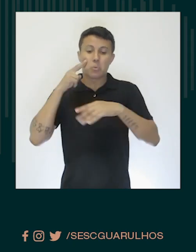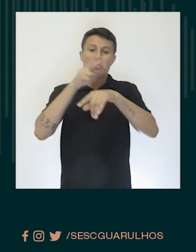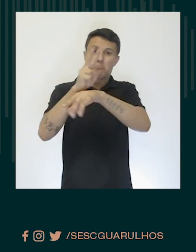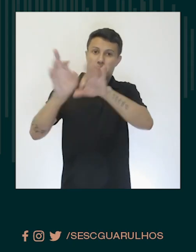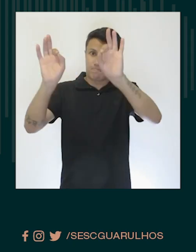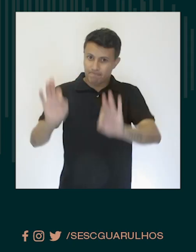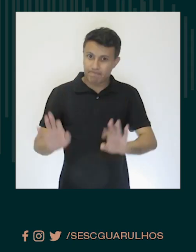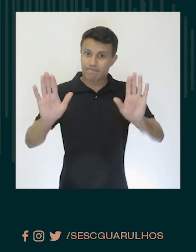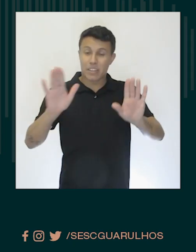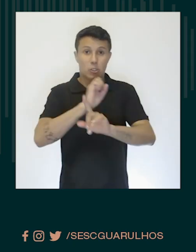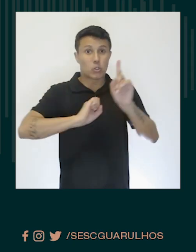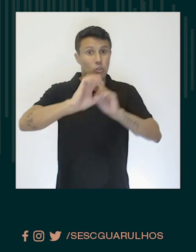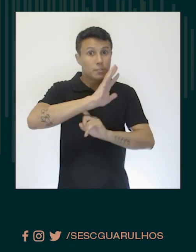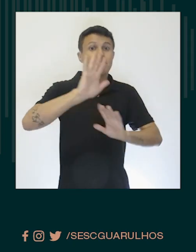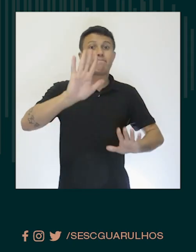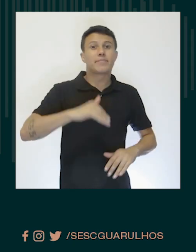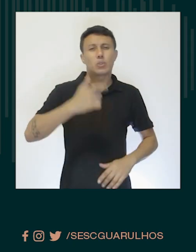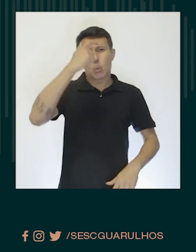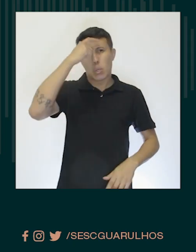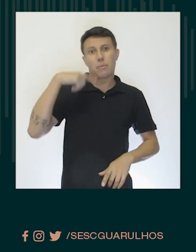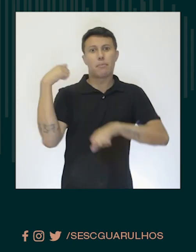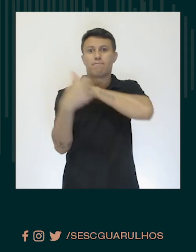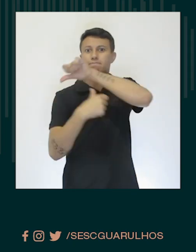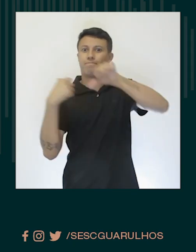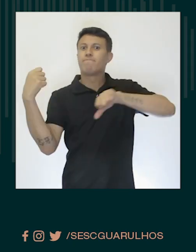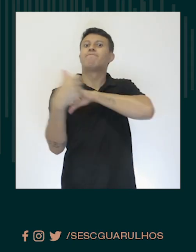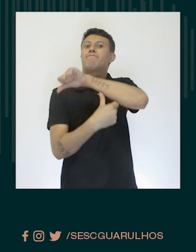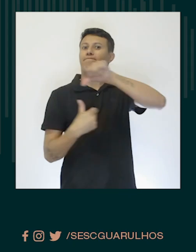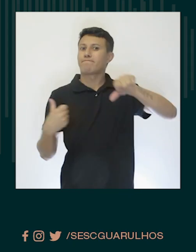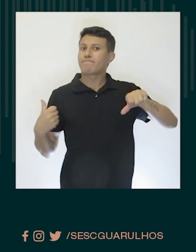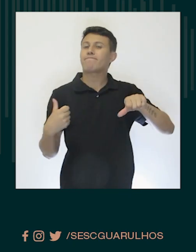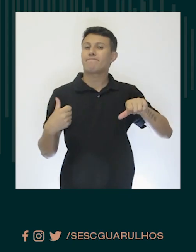uma sociedade para transformar, e uma mudança para viver.